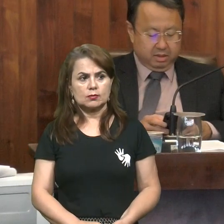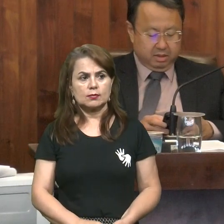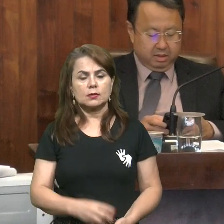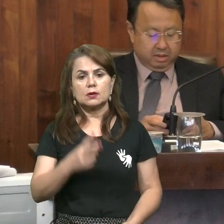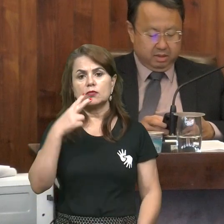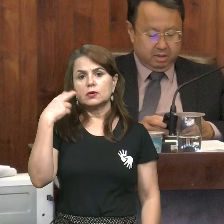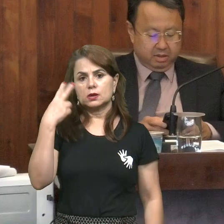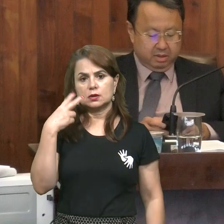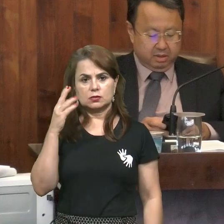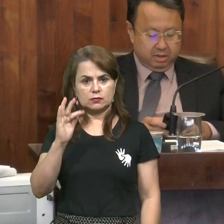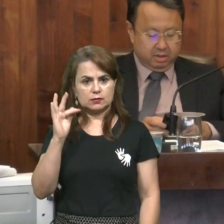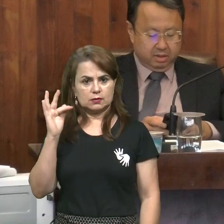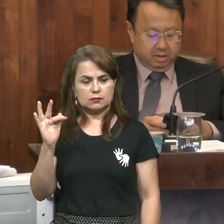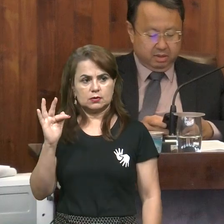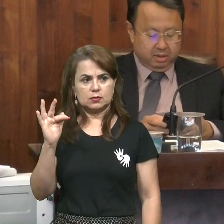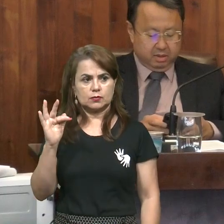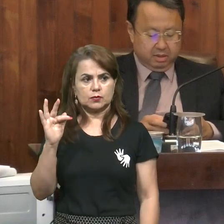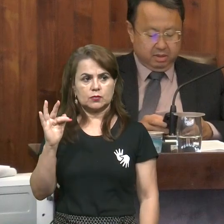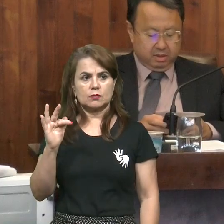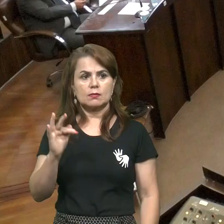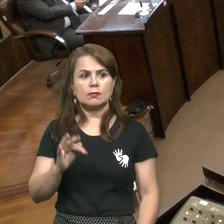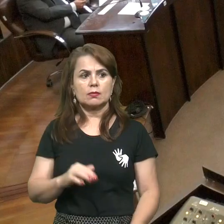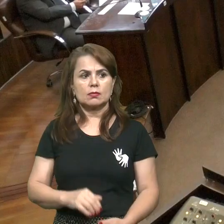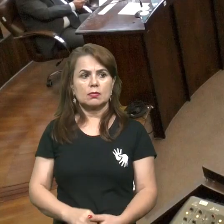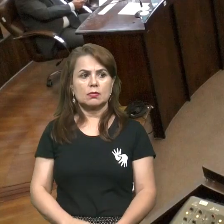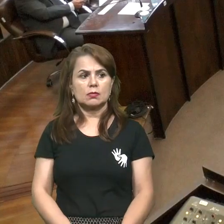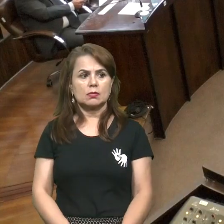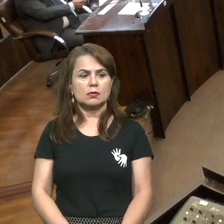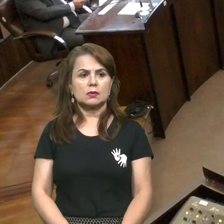Vereador Feff, em questão de ordem.